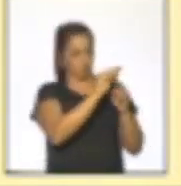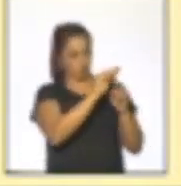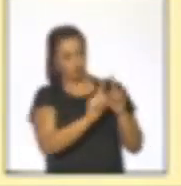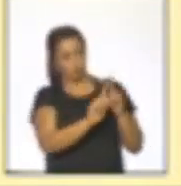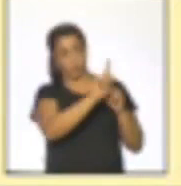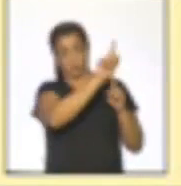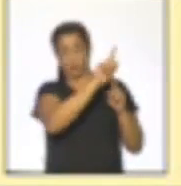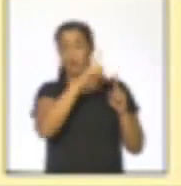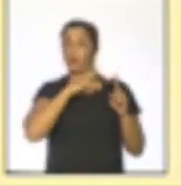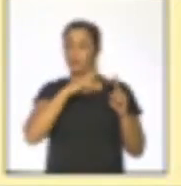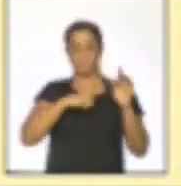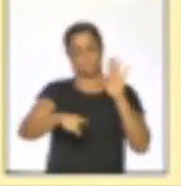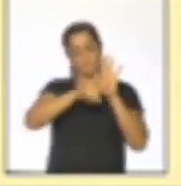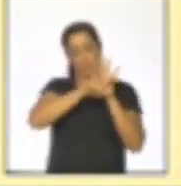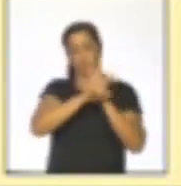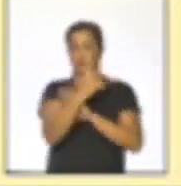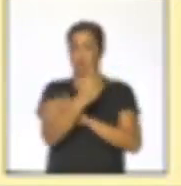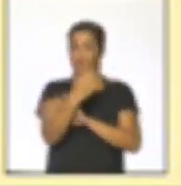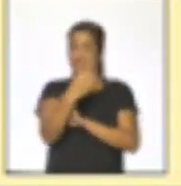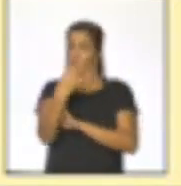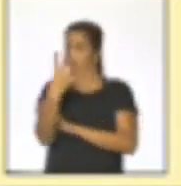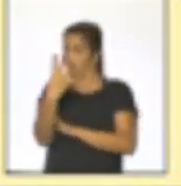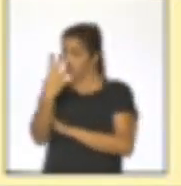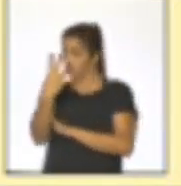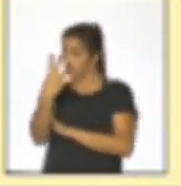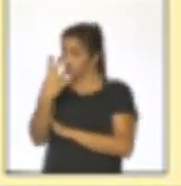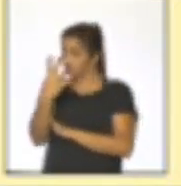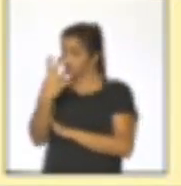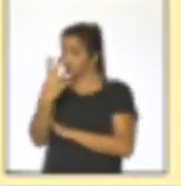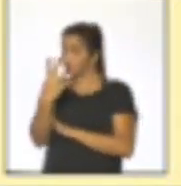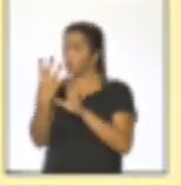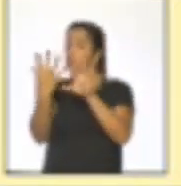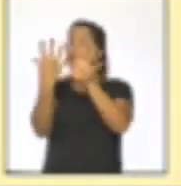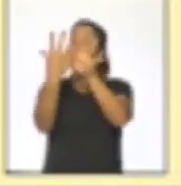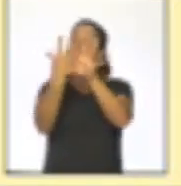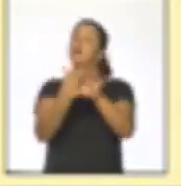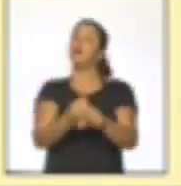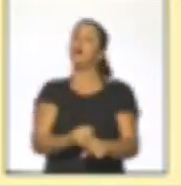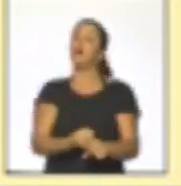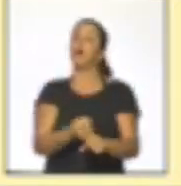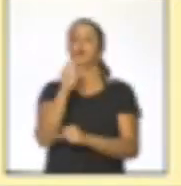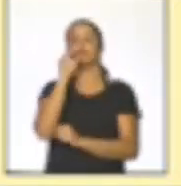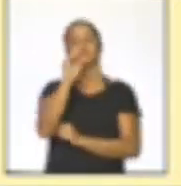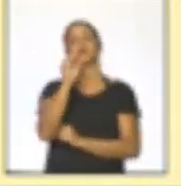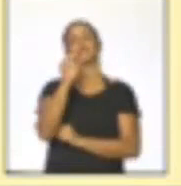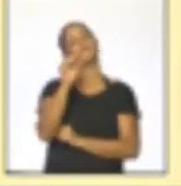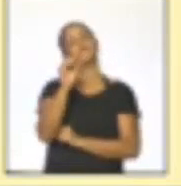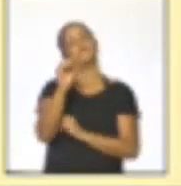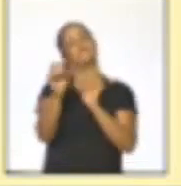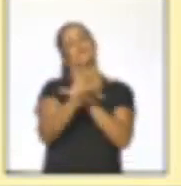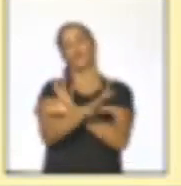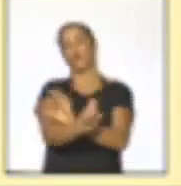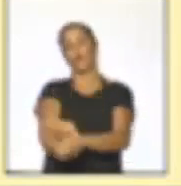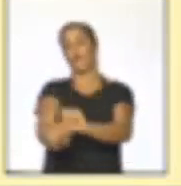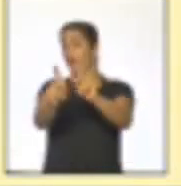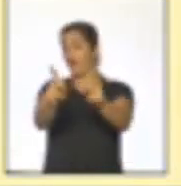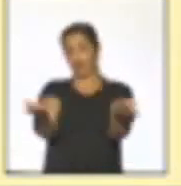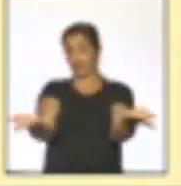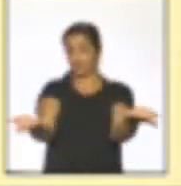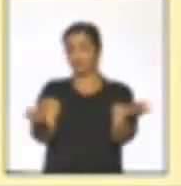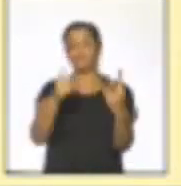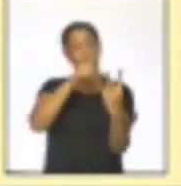124 menos 124 vai dar resto zero. Acabou a